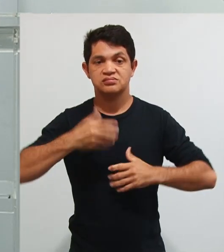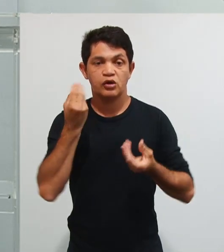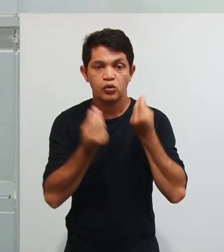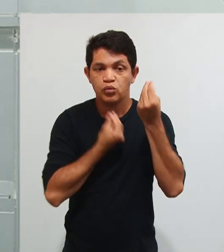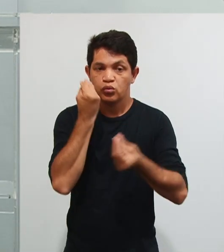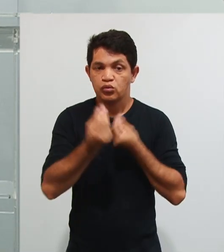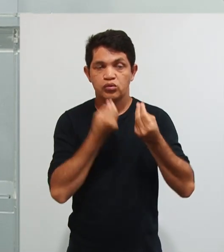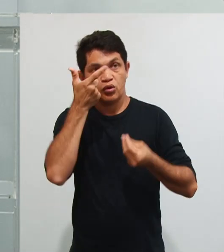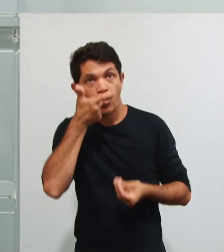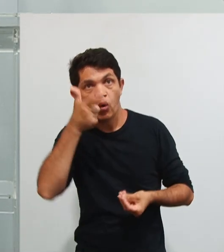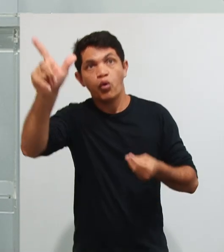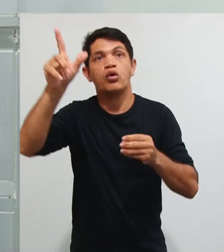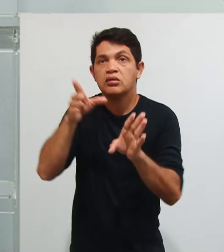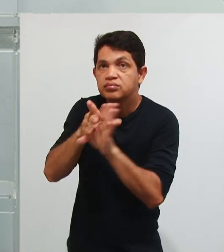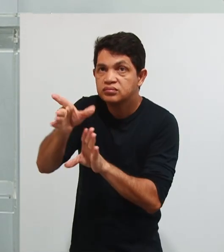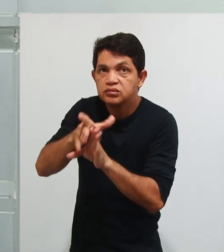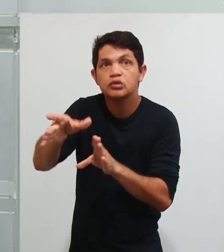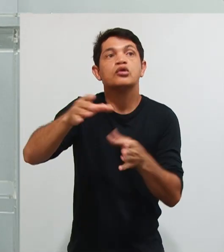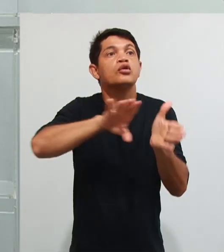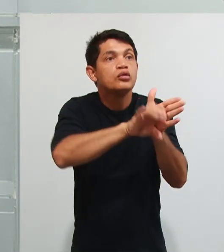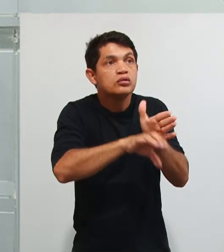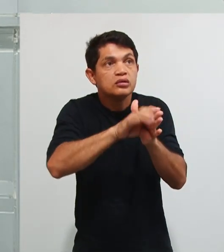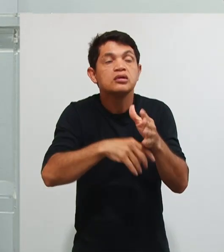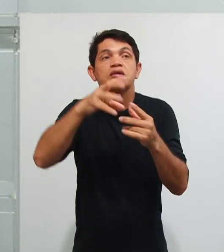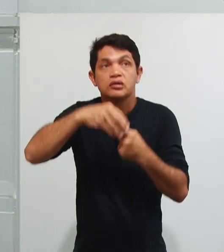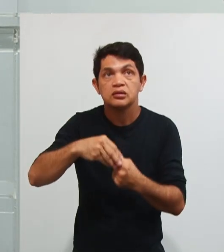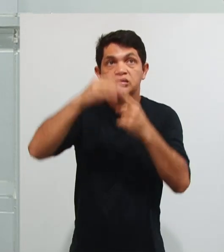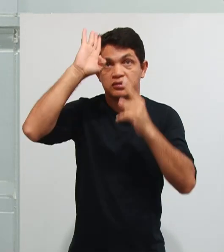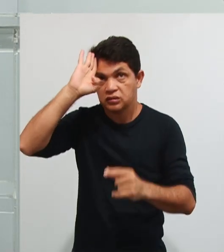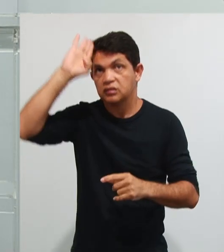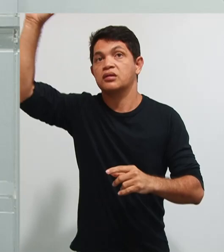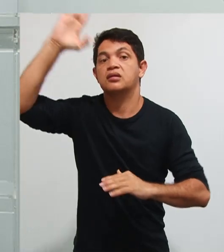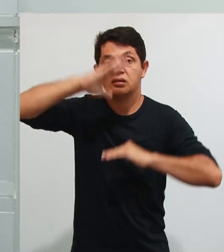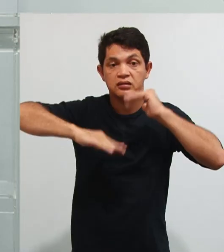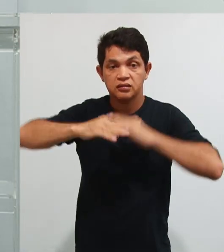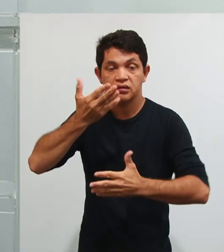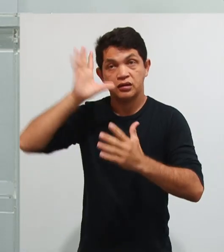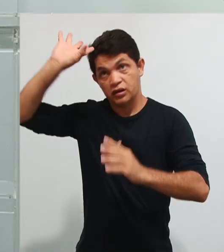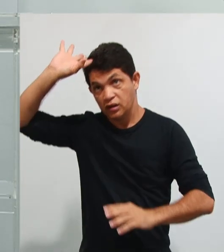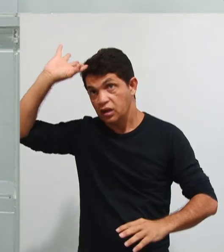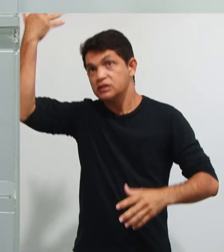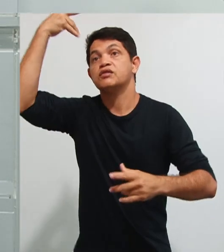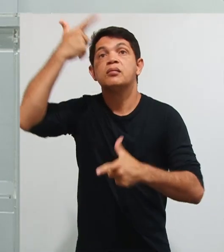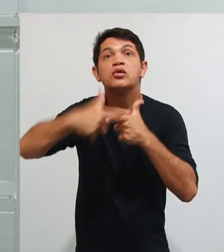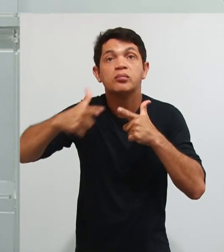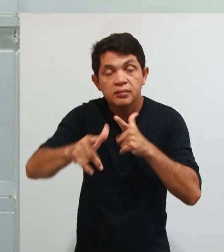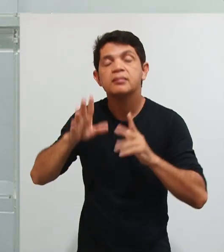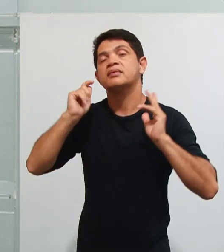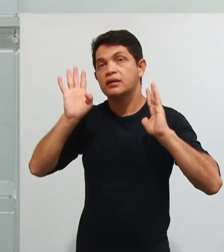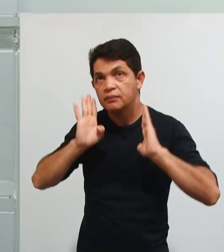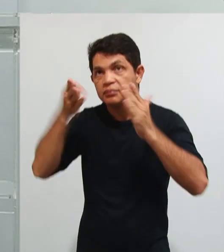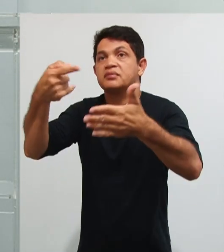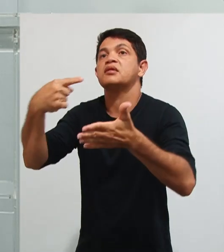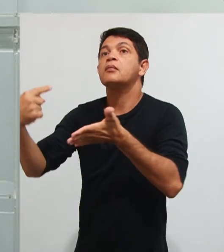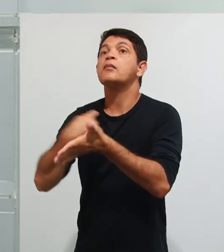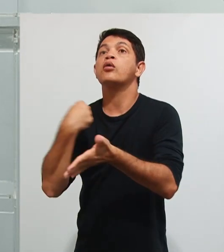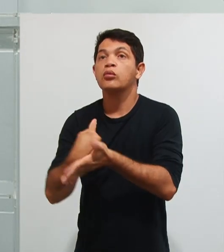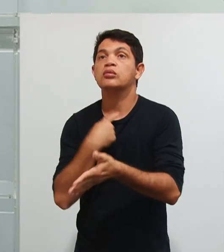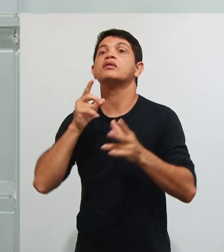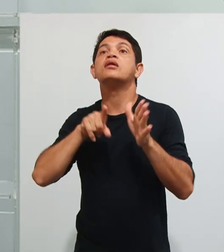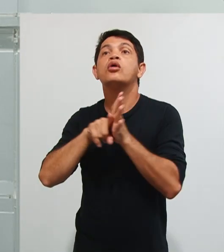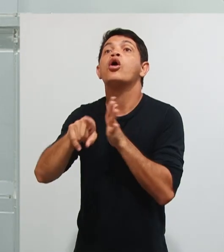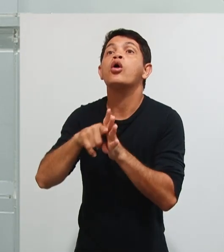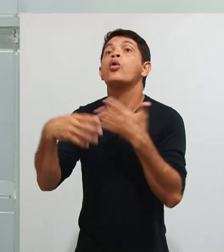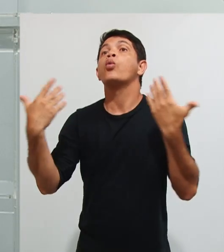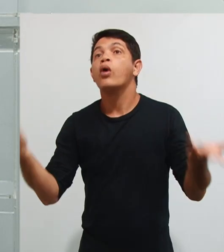qualquer organização ela parte do princípio que estamos para resolver problema. A minha pergunta é: qual o